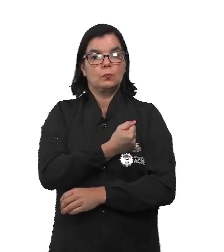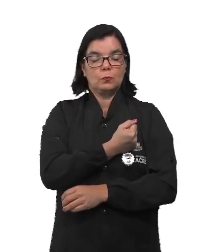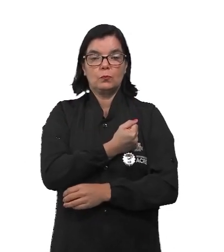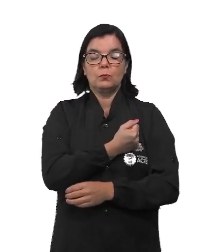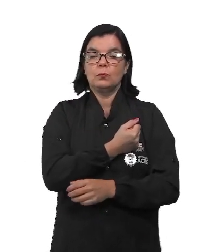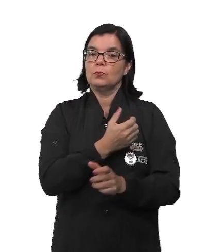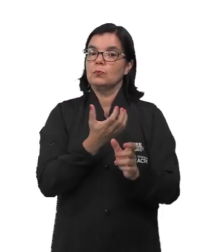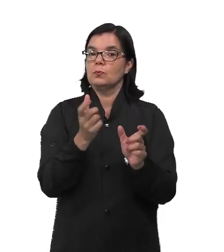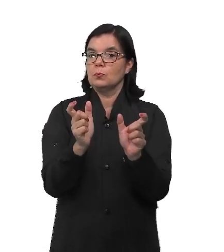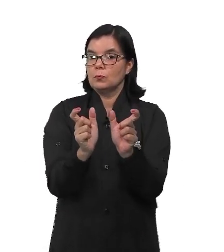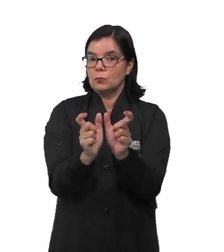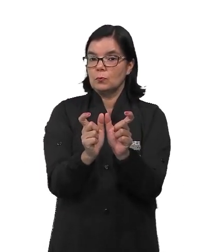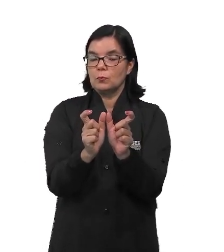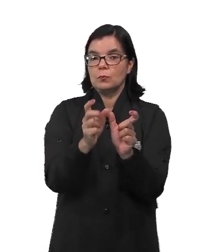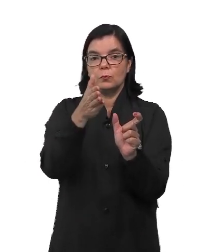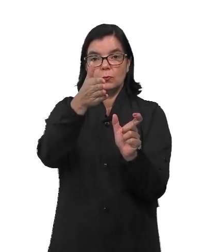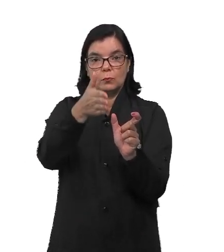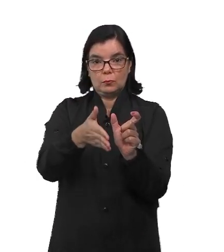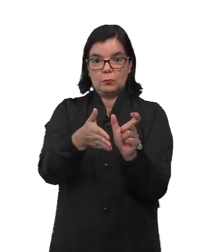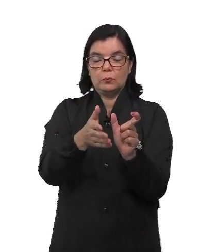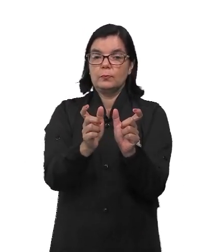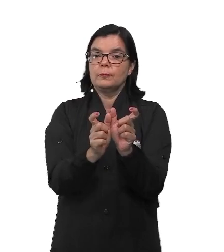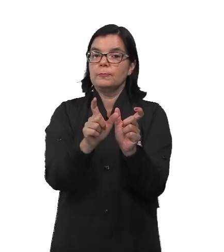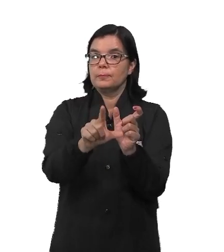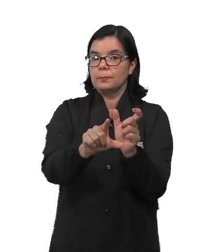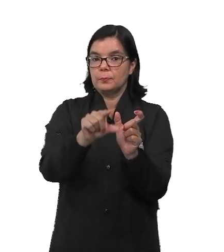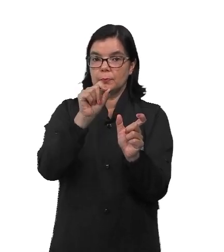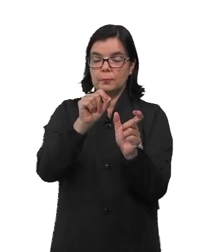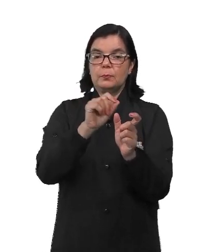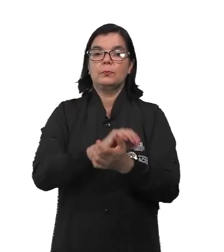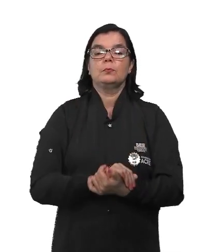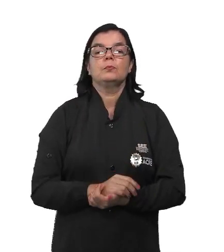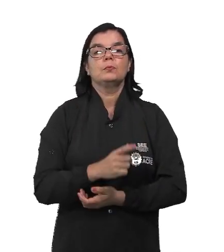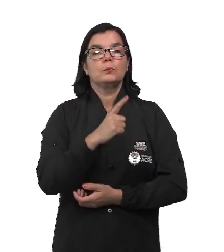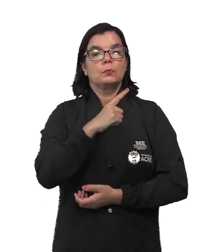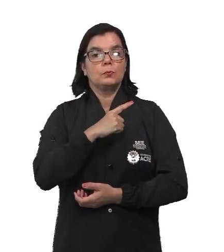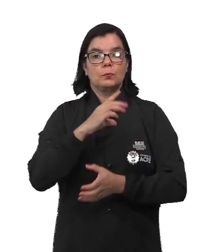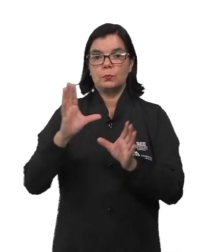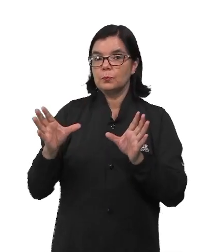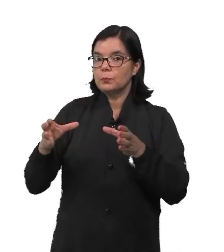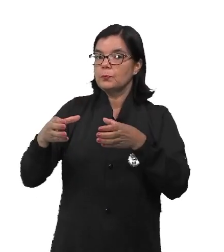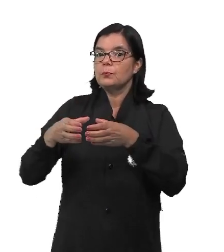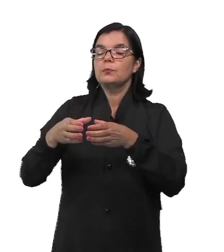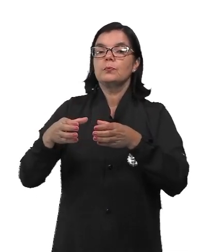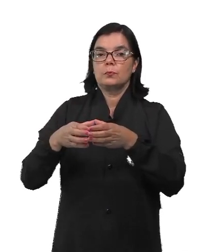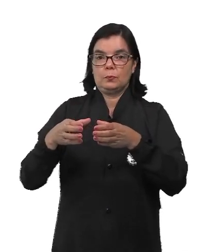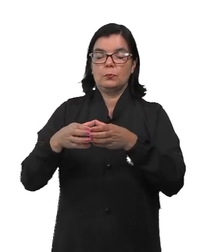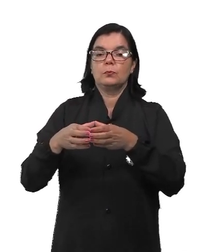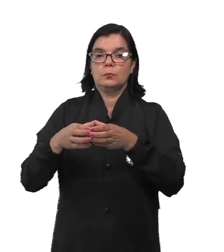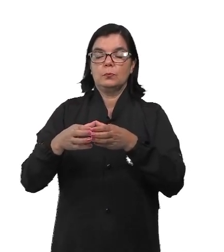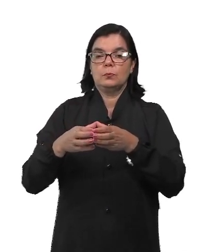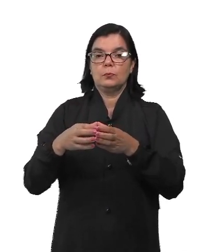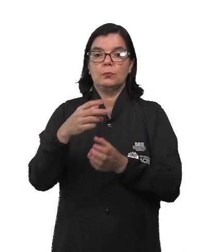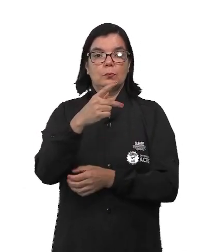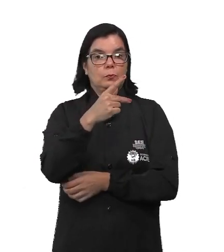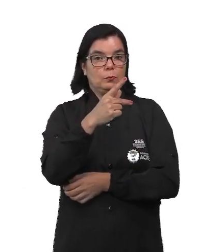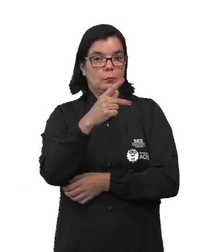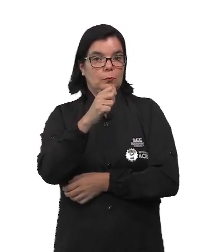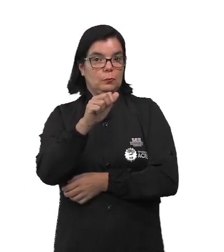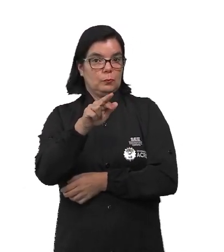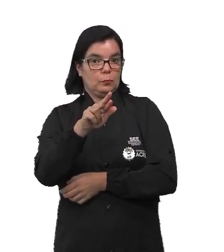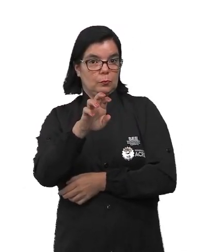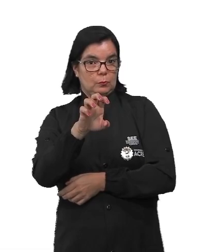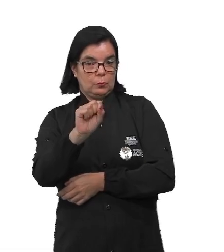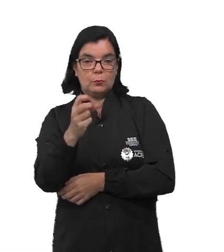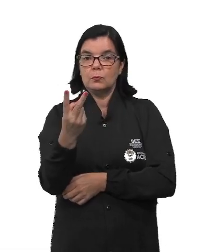central será a mediana. Quando nós temos um conjunto com uma quantidade pares de valores,